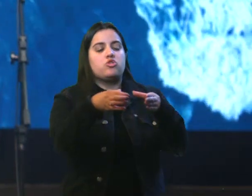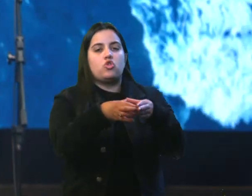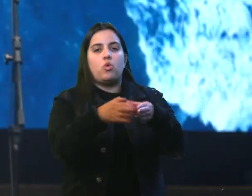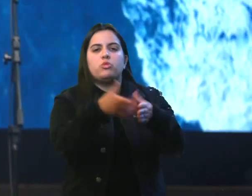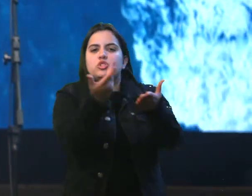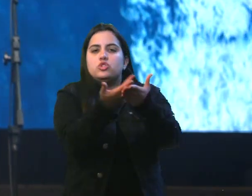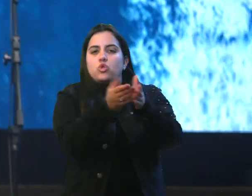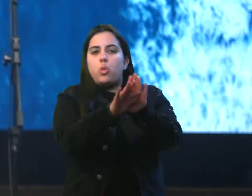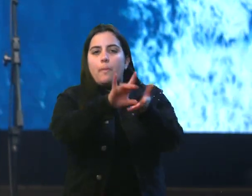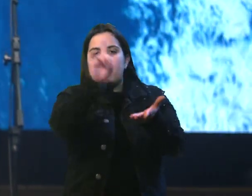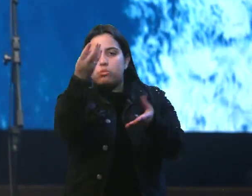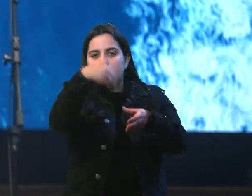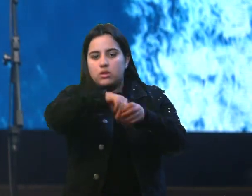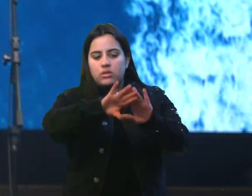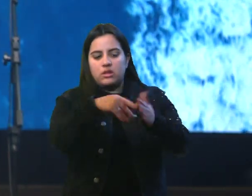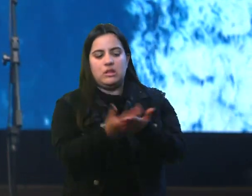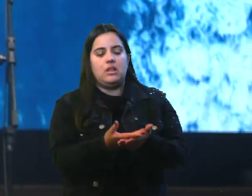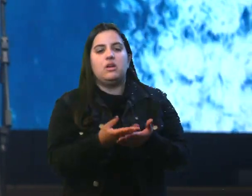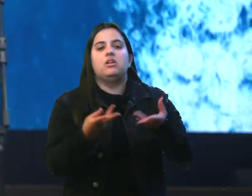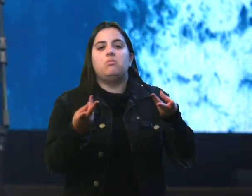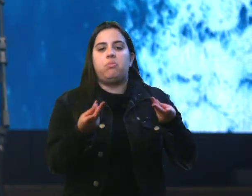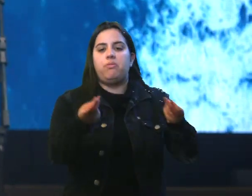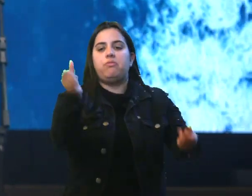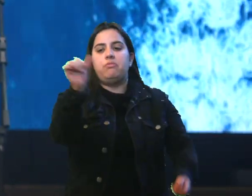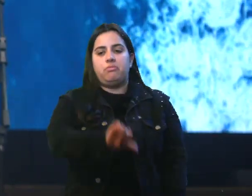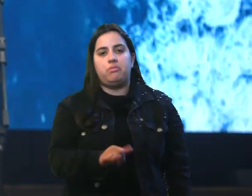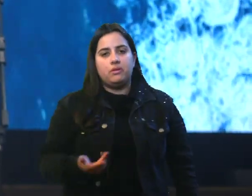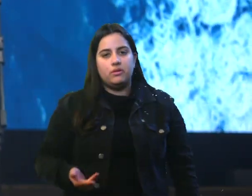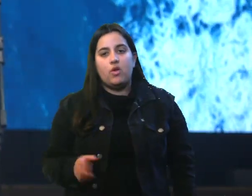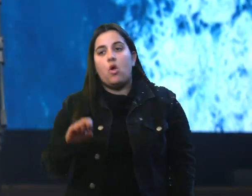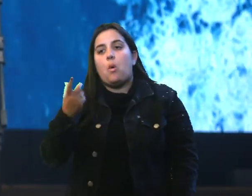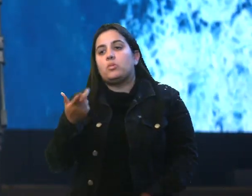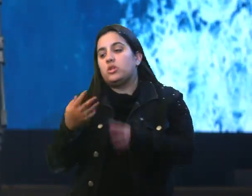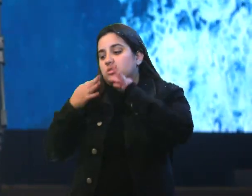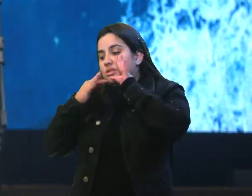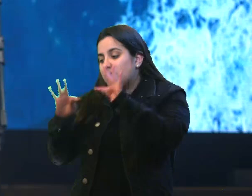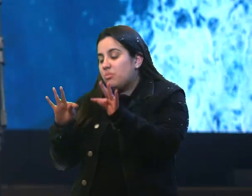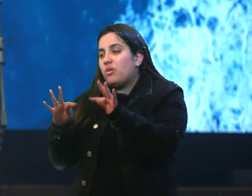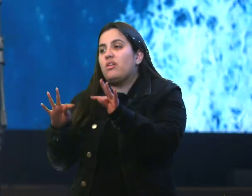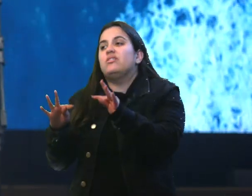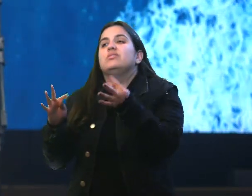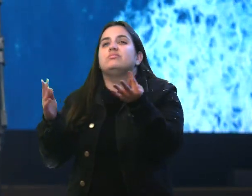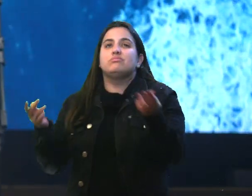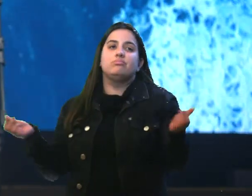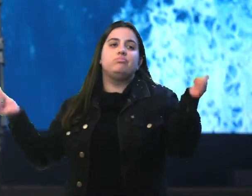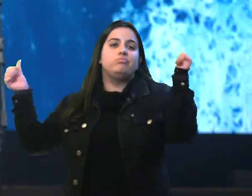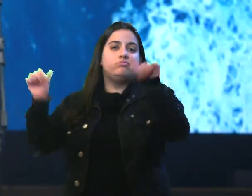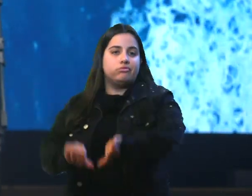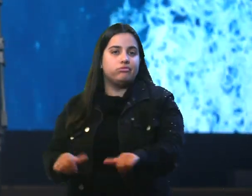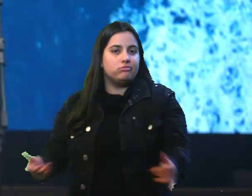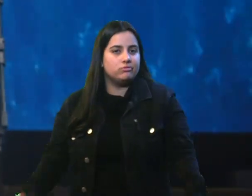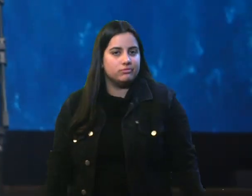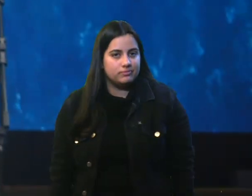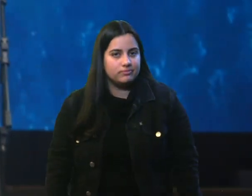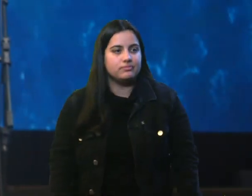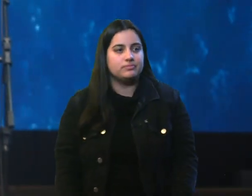na escola e eles estão indo mal. Ou para o nosso testemunho sendo dado ao nosso redor e eles não estão indo bem.